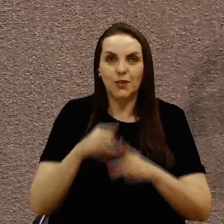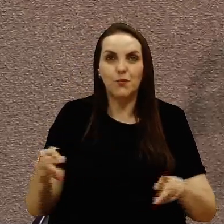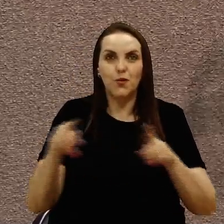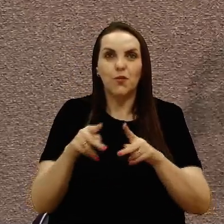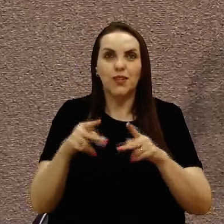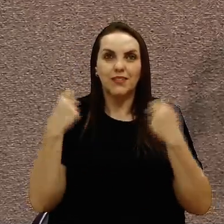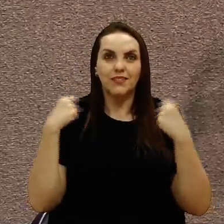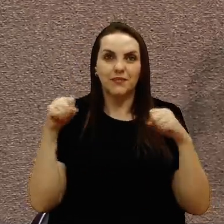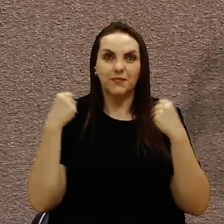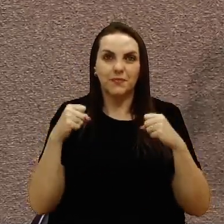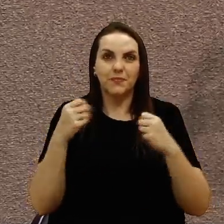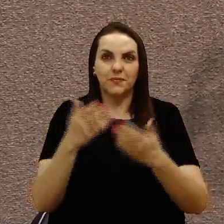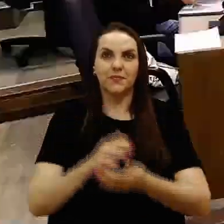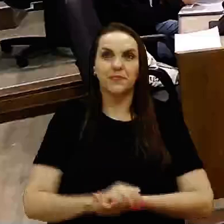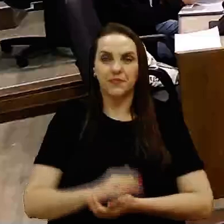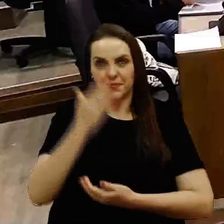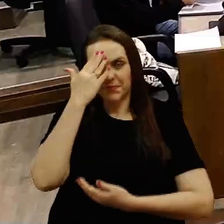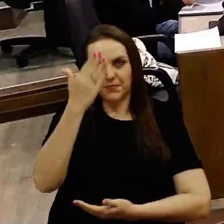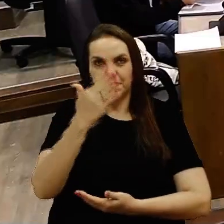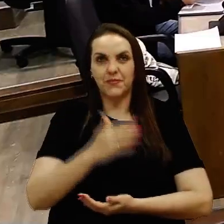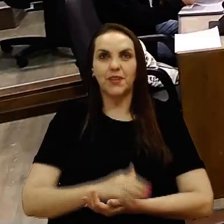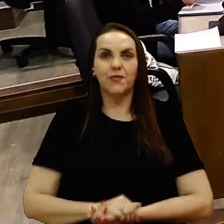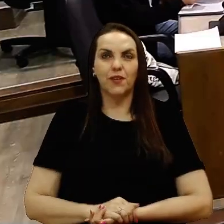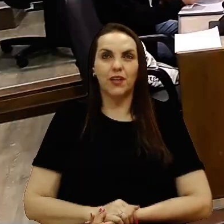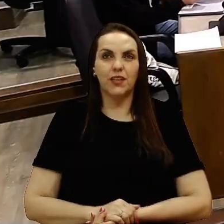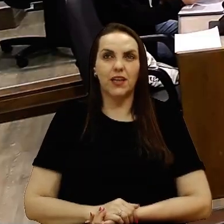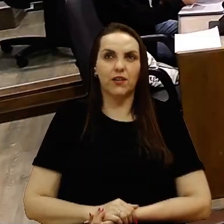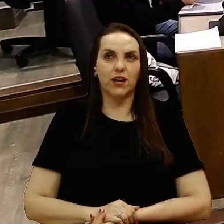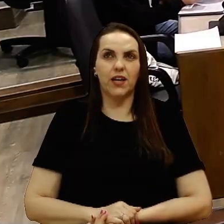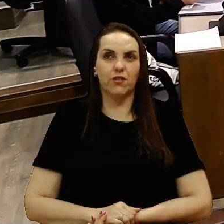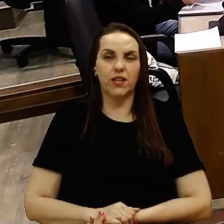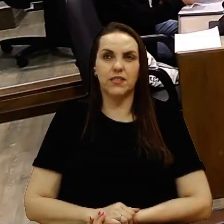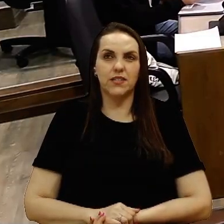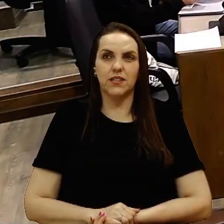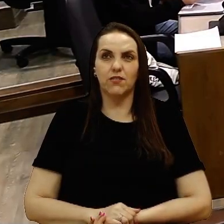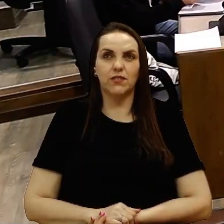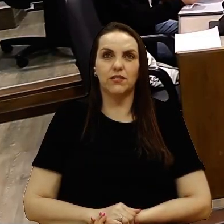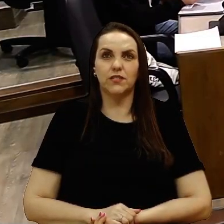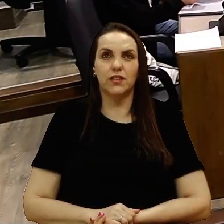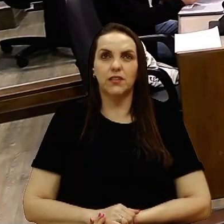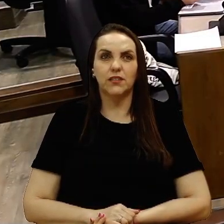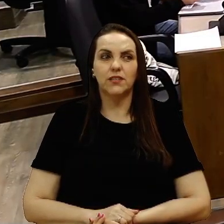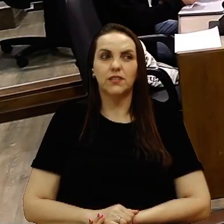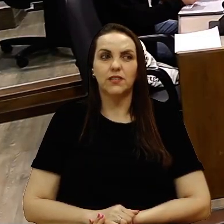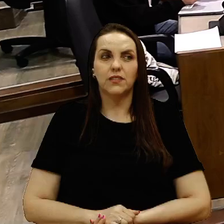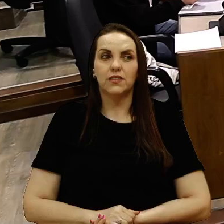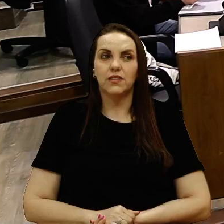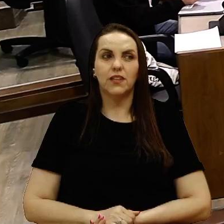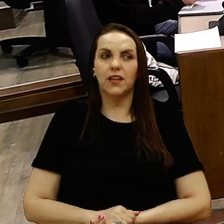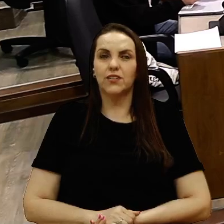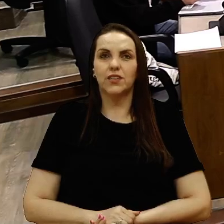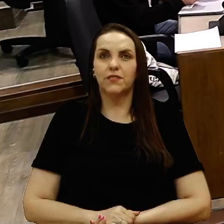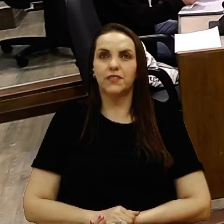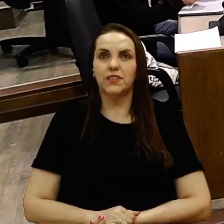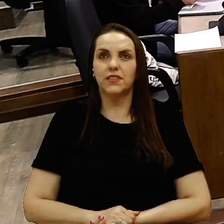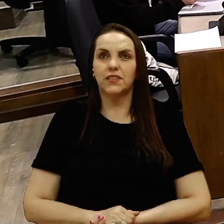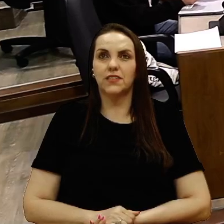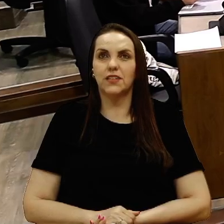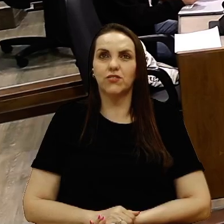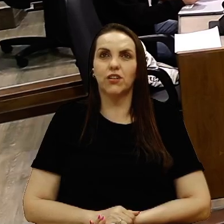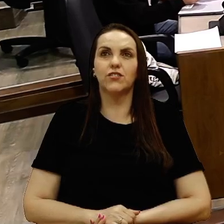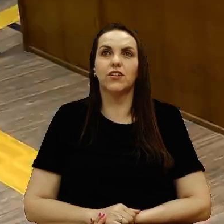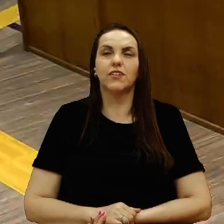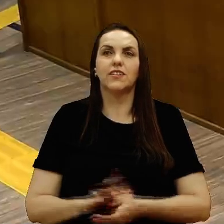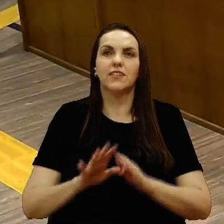obrigado. Obrigado, vereador Capitão Ramon. Encerradas